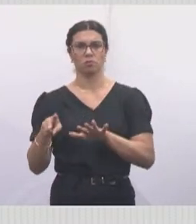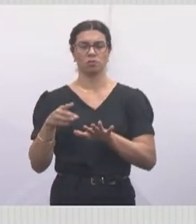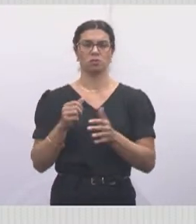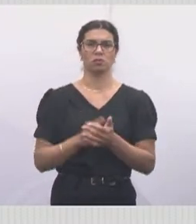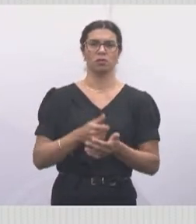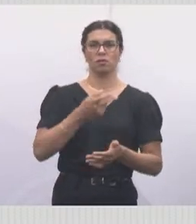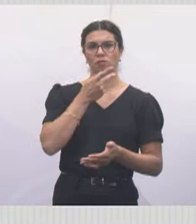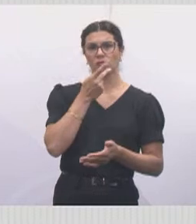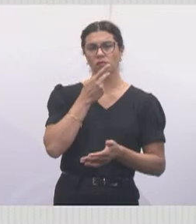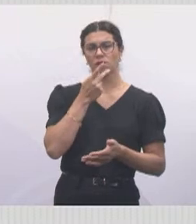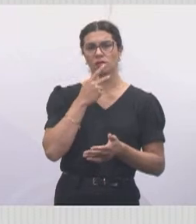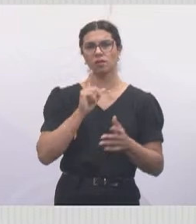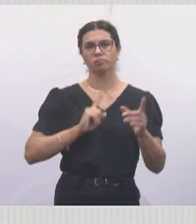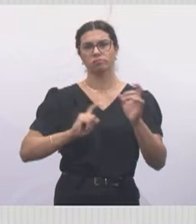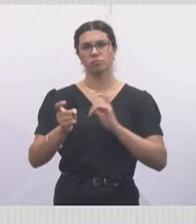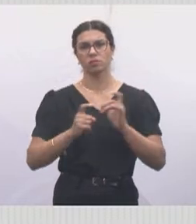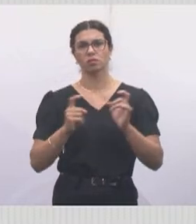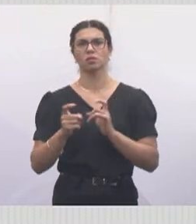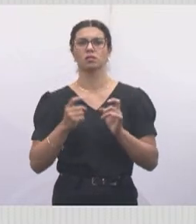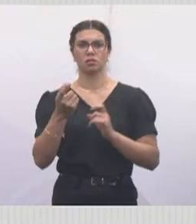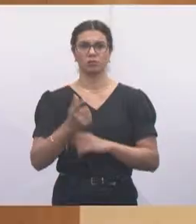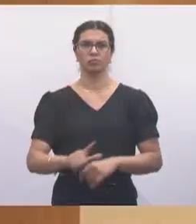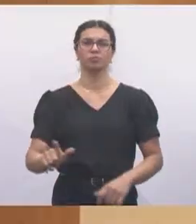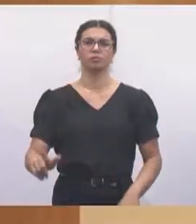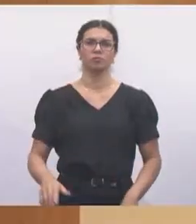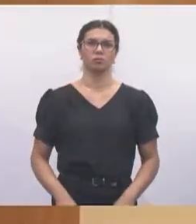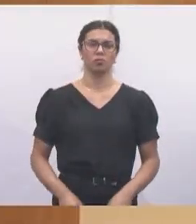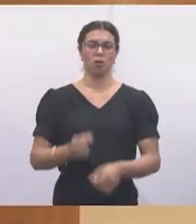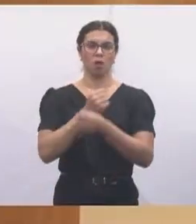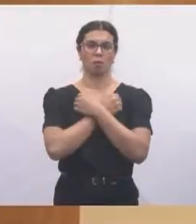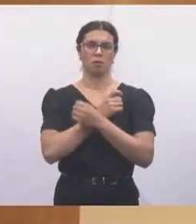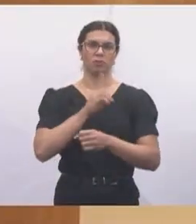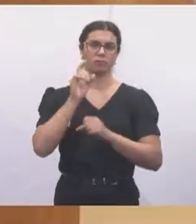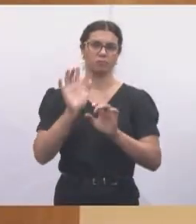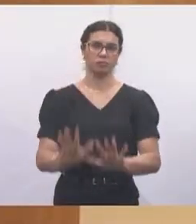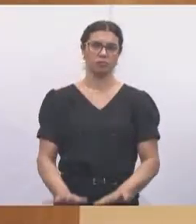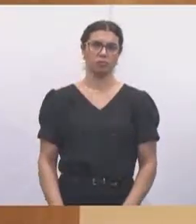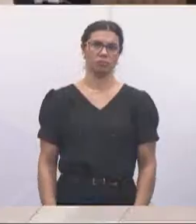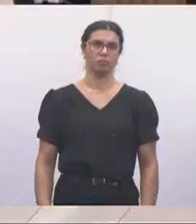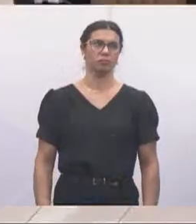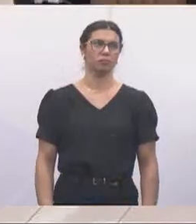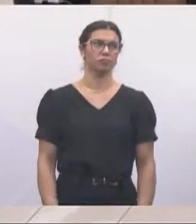aqui novamente para falar em nome do povo e da população da nossa cidade de Jacareí. Um abraço a todos, fique com Deus.